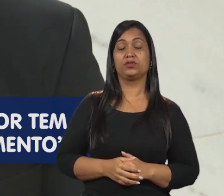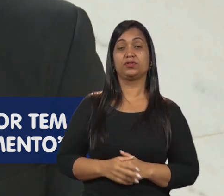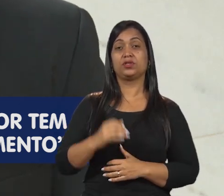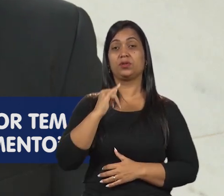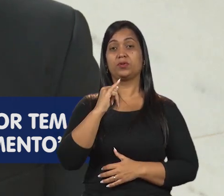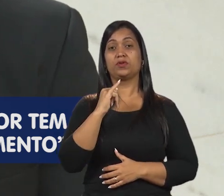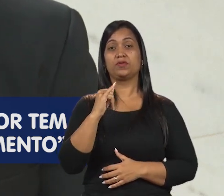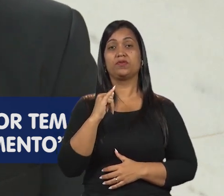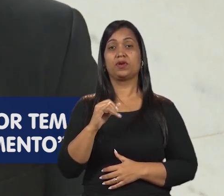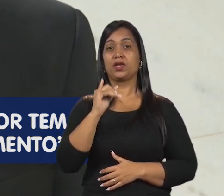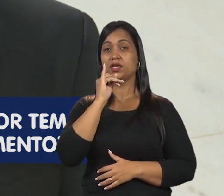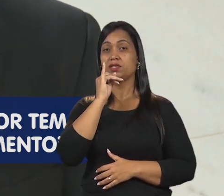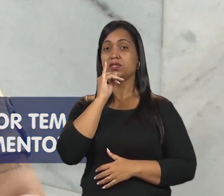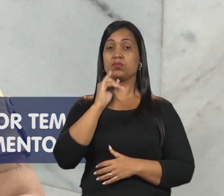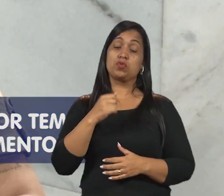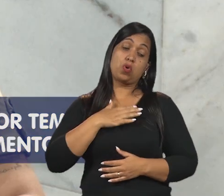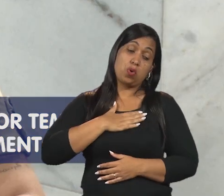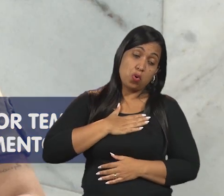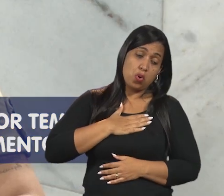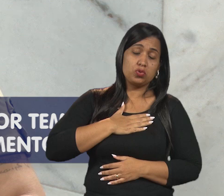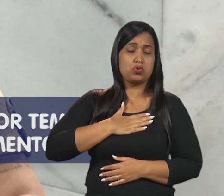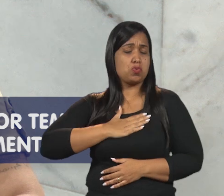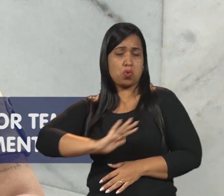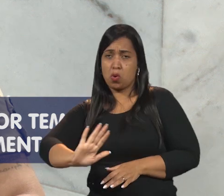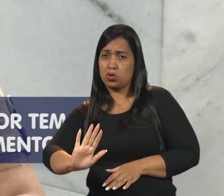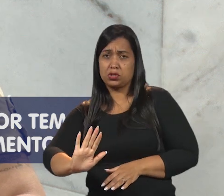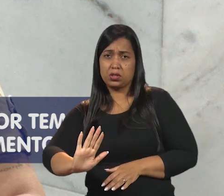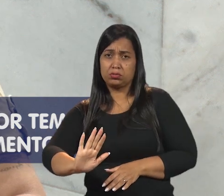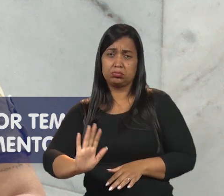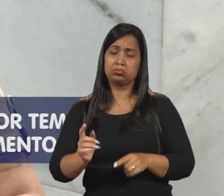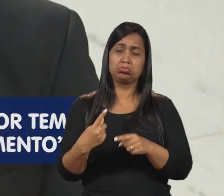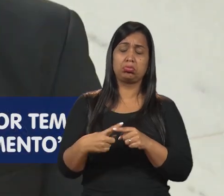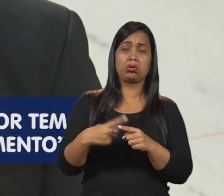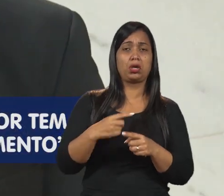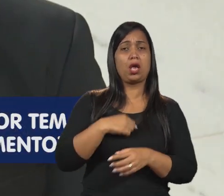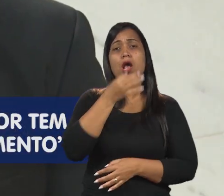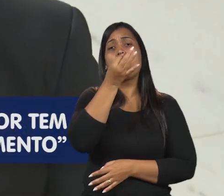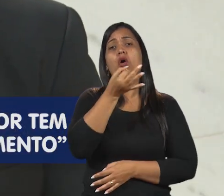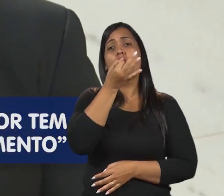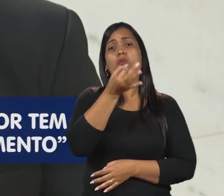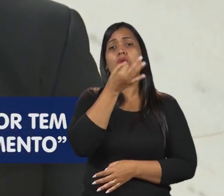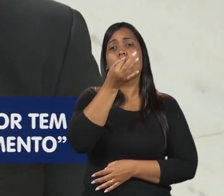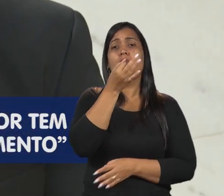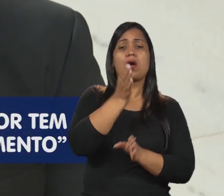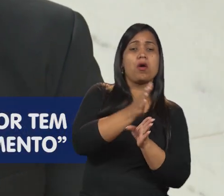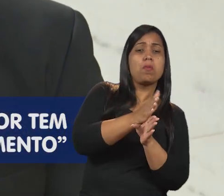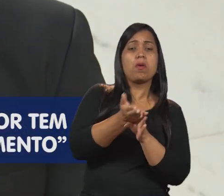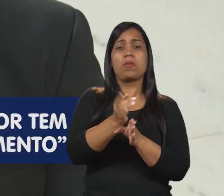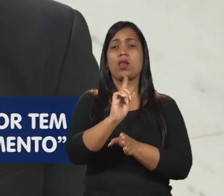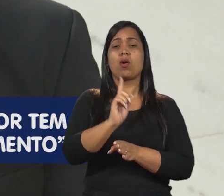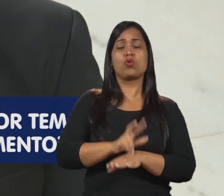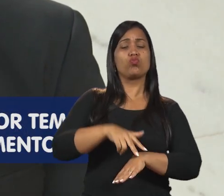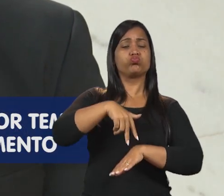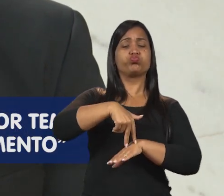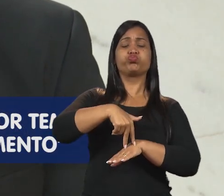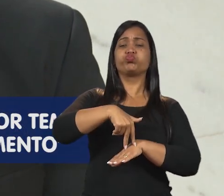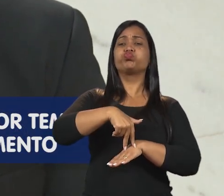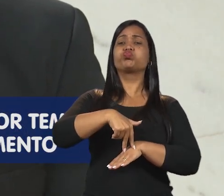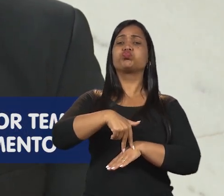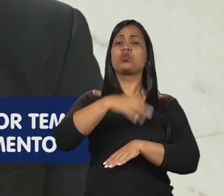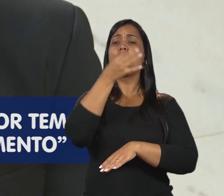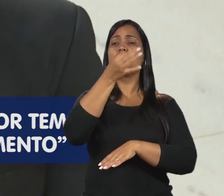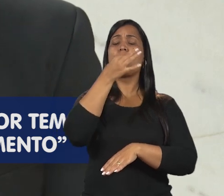falo que às vezes é 8 ou 80, ou gosta ou odeia, porque eu me posiciono, não fico em cima do muro, é uma característica